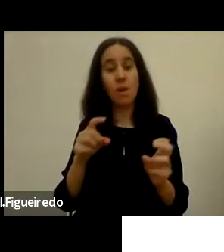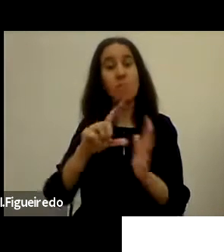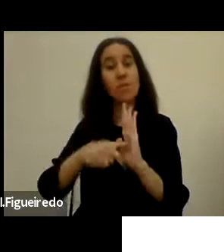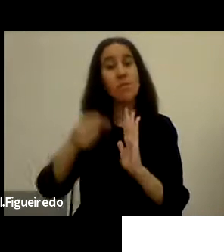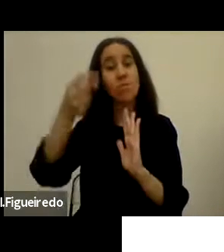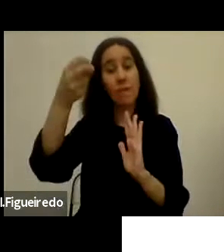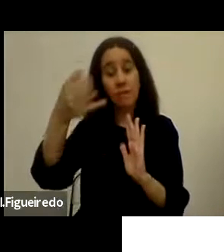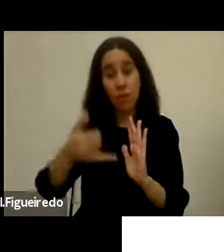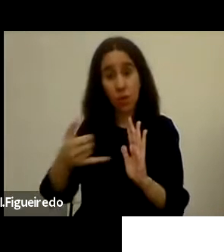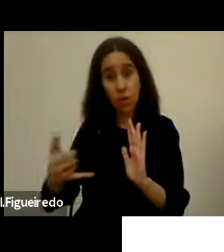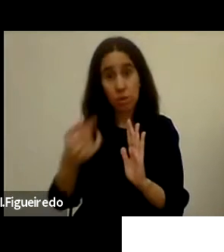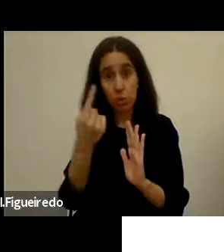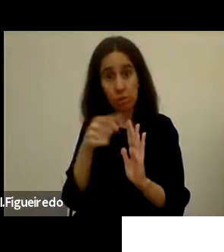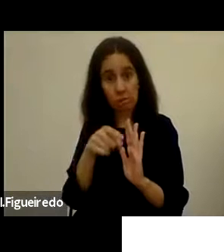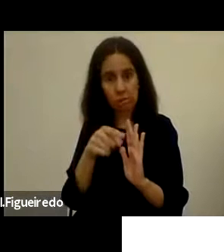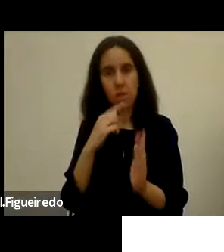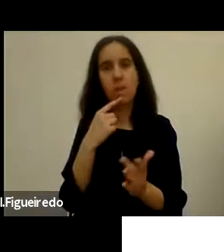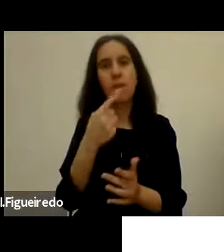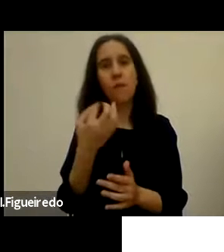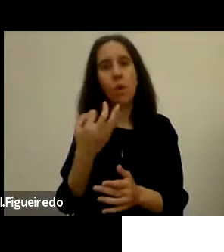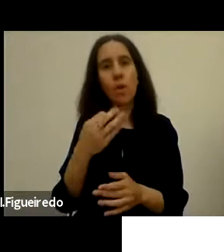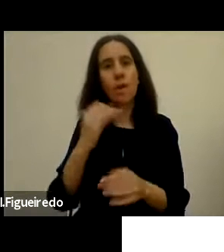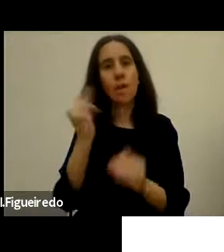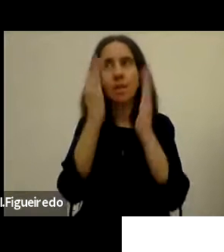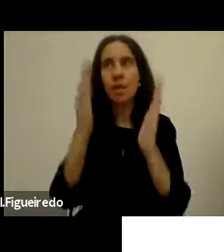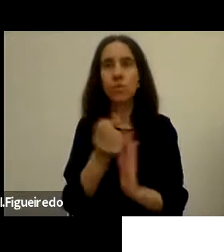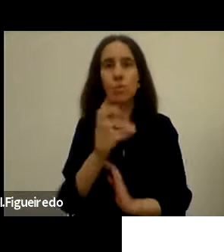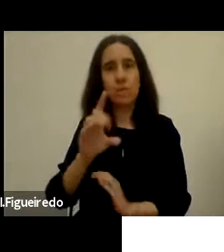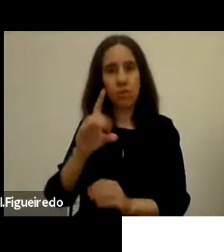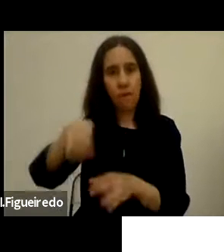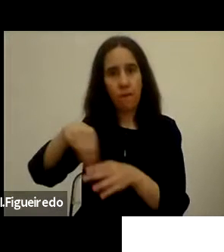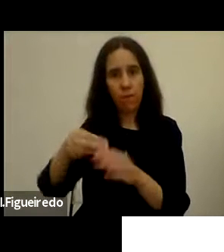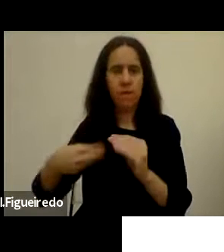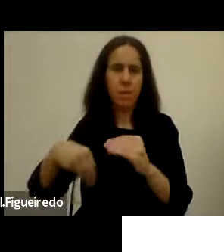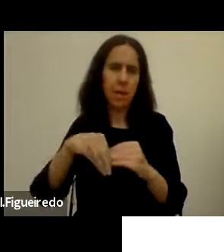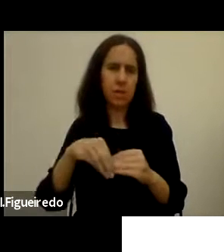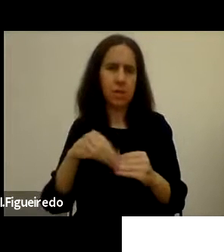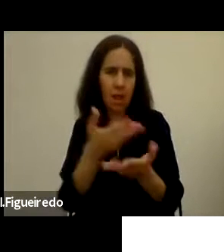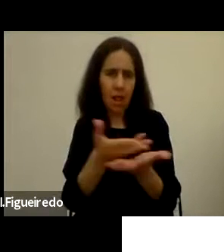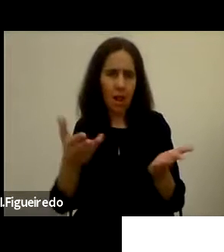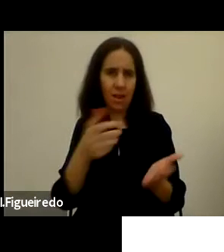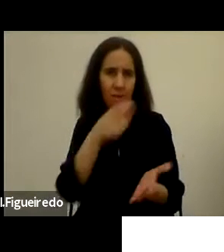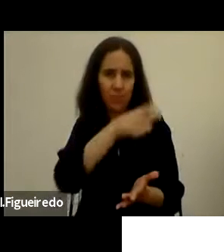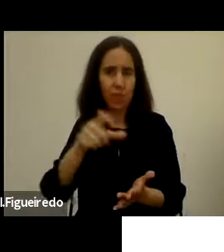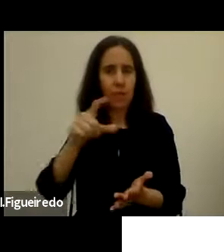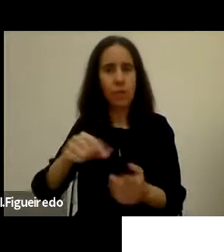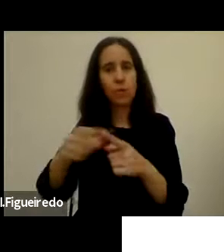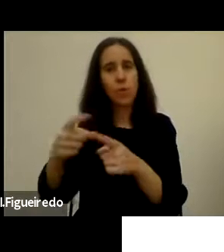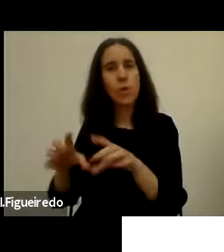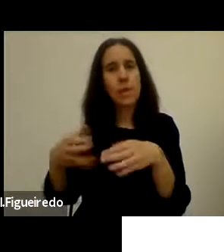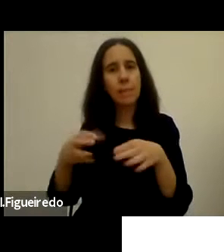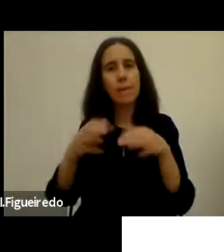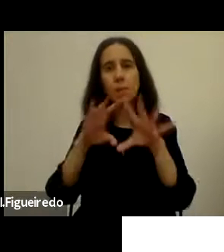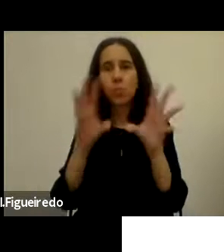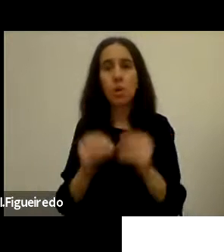projetos, referir que estiveram envolvidas 6 entidades, para além dos elementos que estão aqui presentes também outros elementos na equipa, numa equipa total